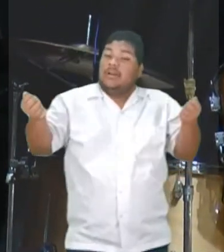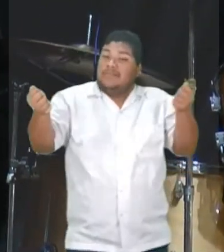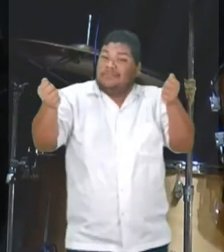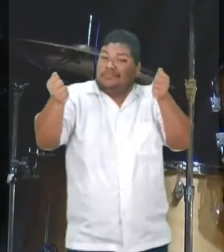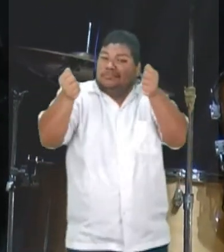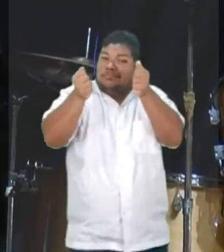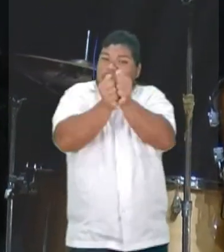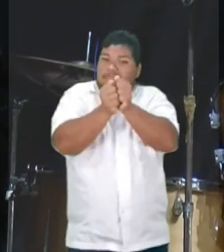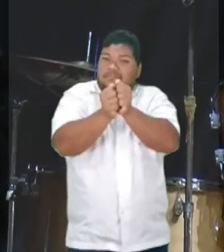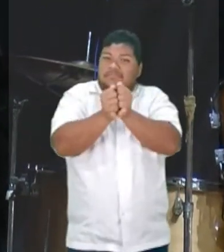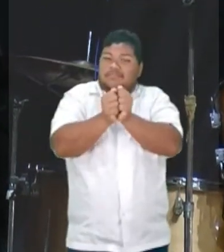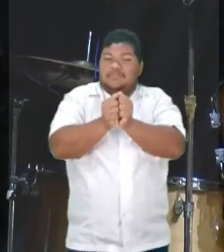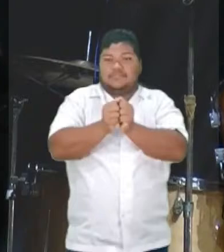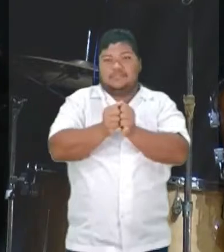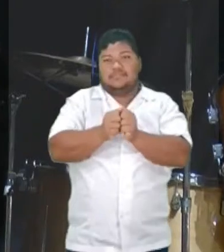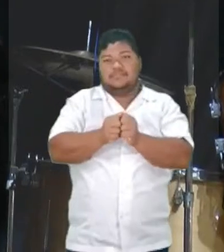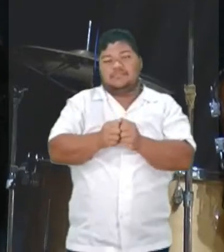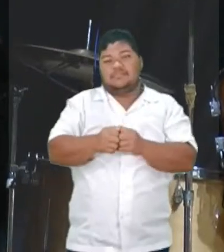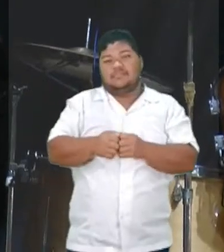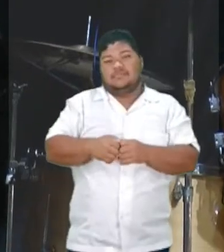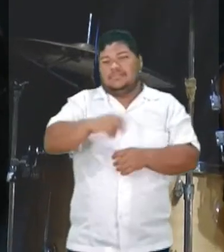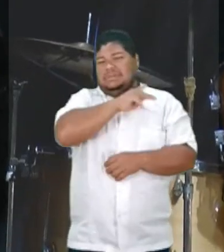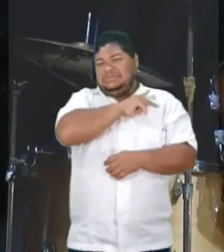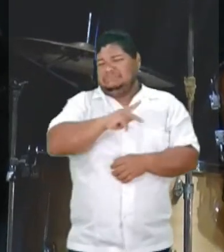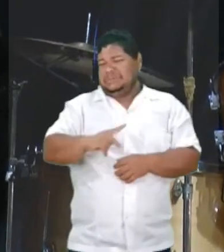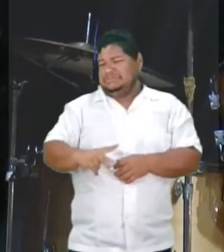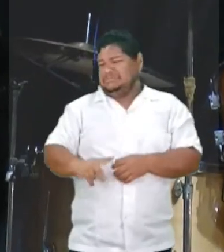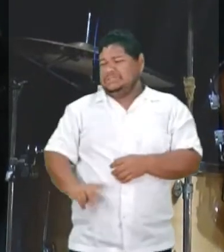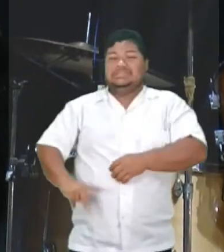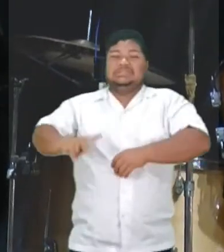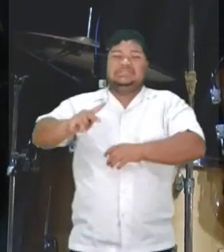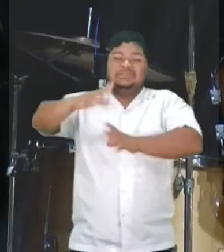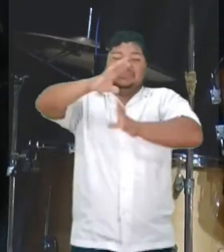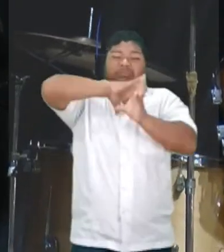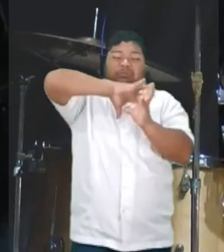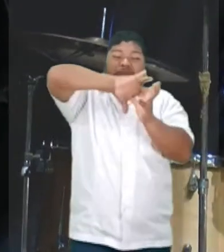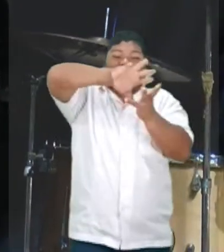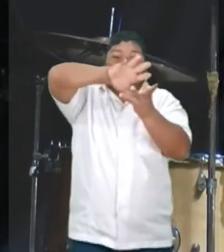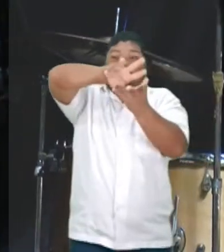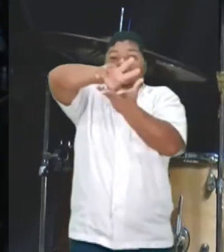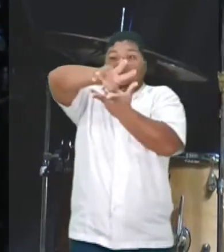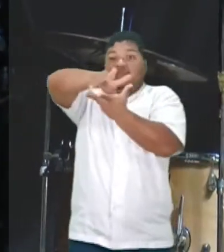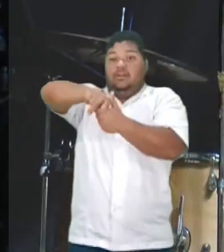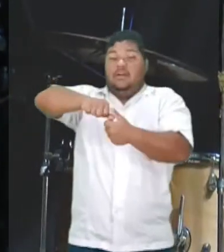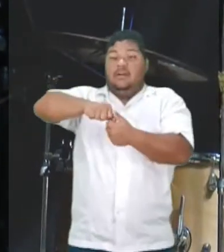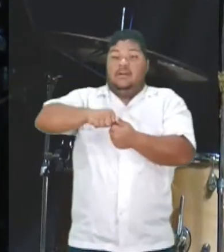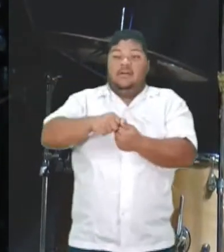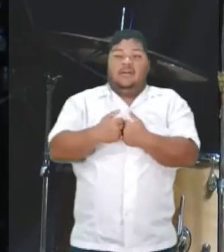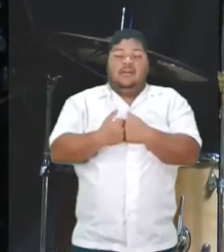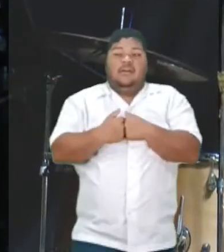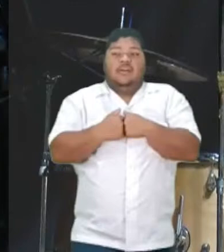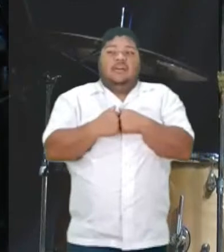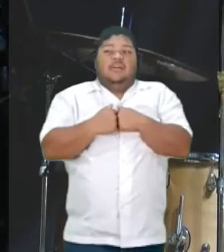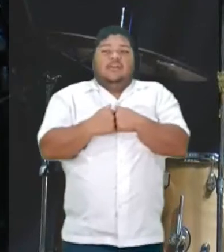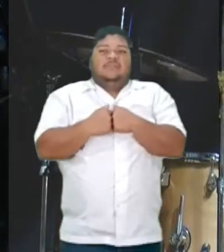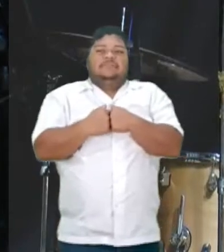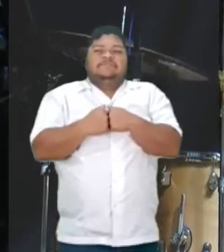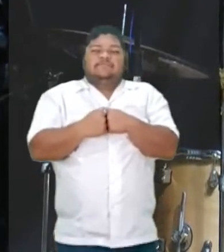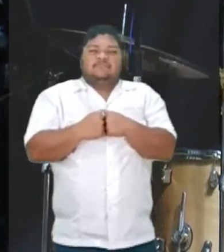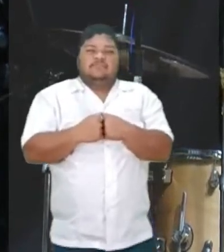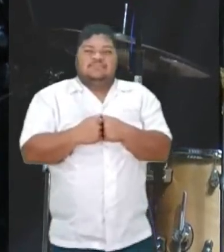grandes empresários, políticos, mundialmente, de mãos dadas, juntamente